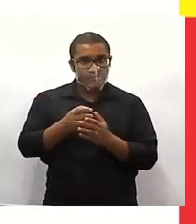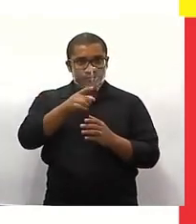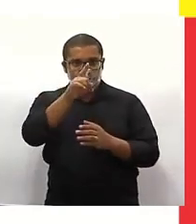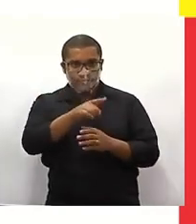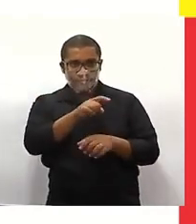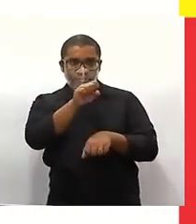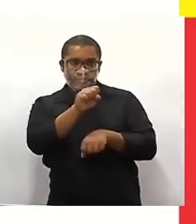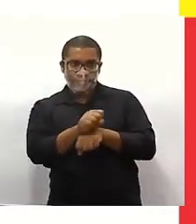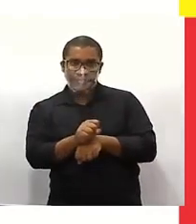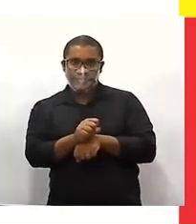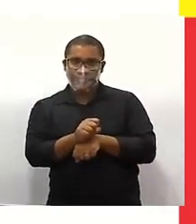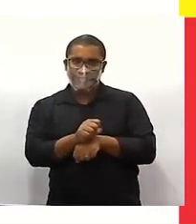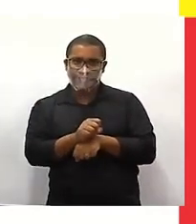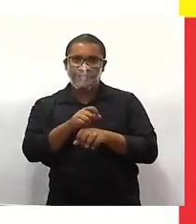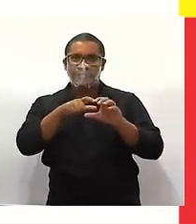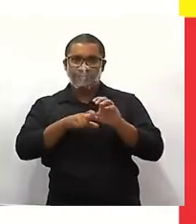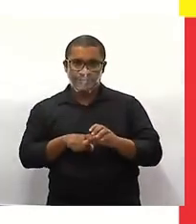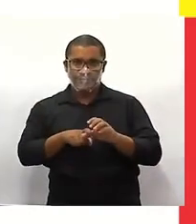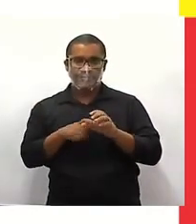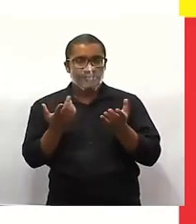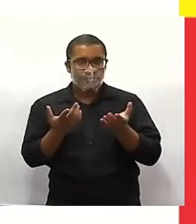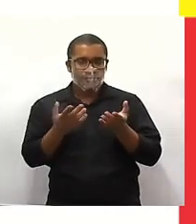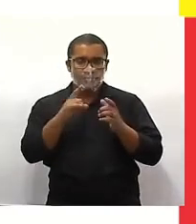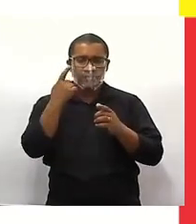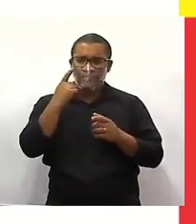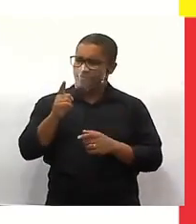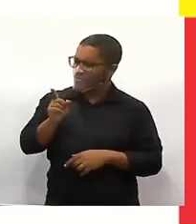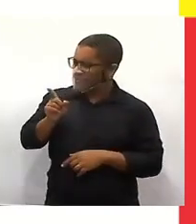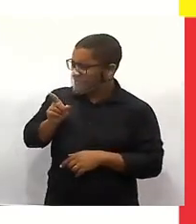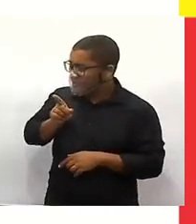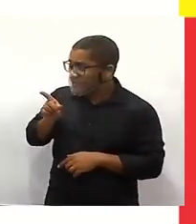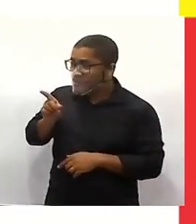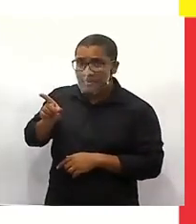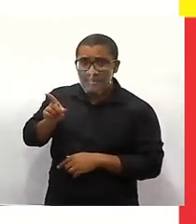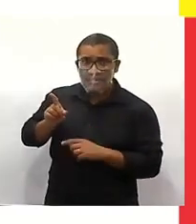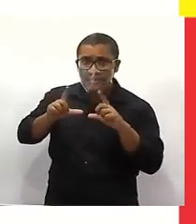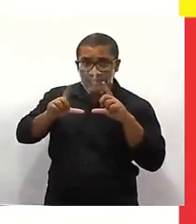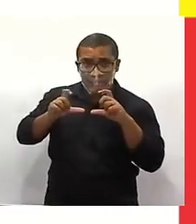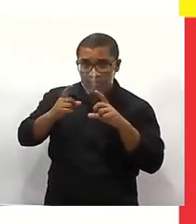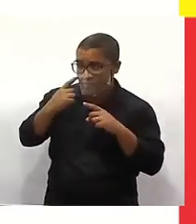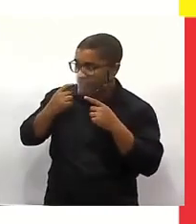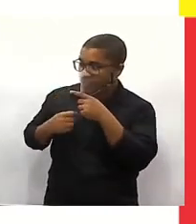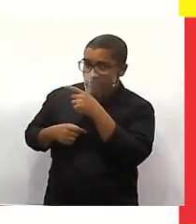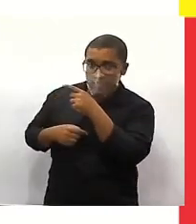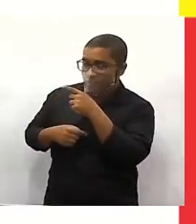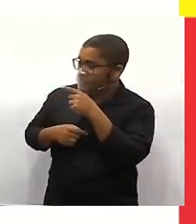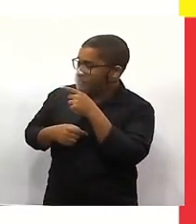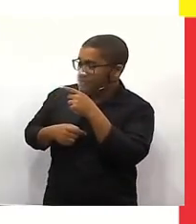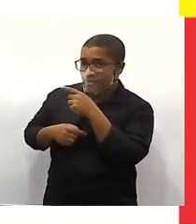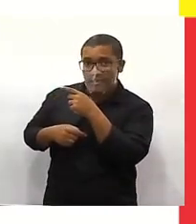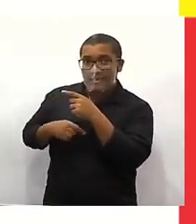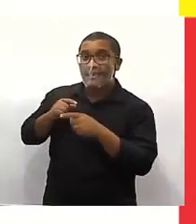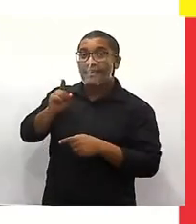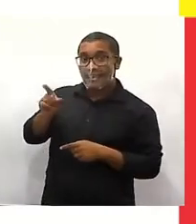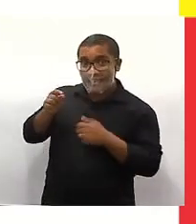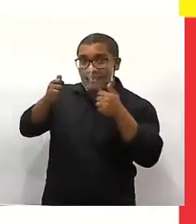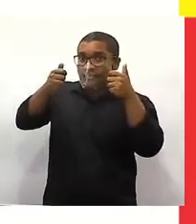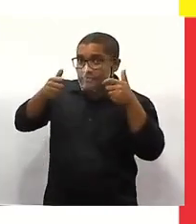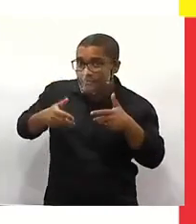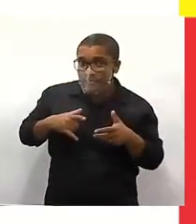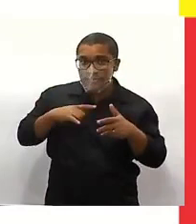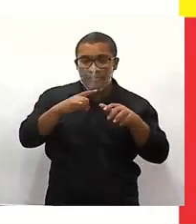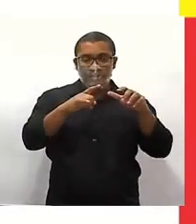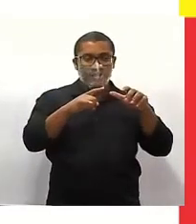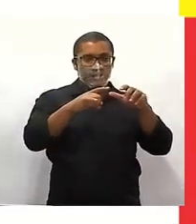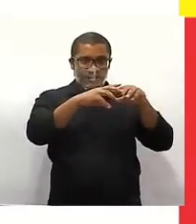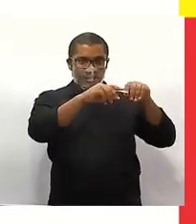24/7/2019. Aí você está vendo uma foto, né, uma imagem dessa reportagem, onde está mostrando o desabamento da barreira.